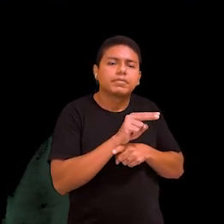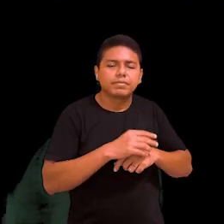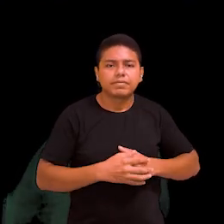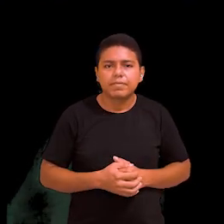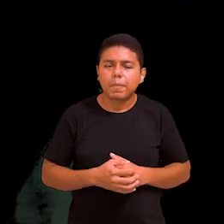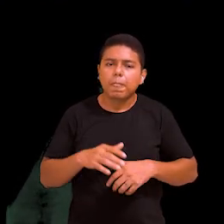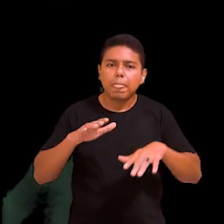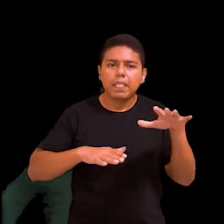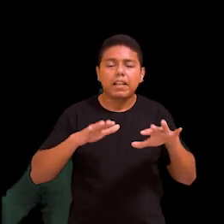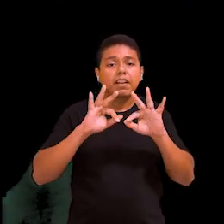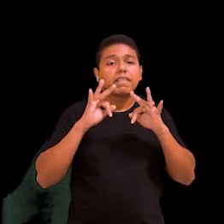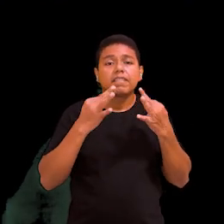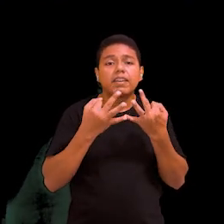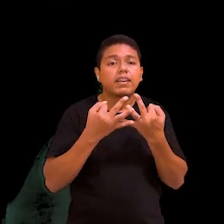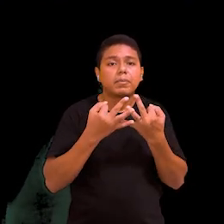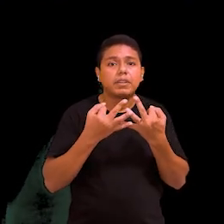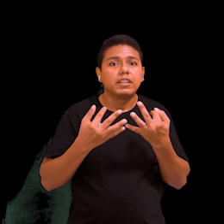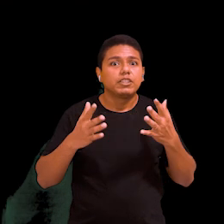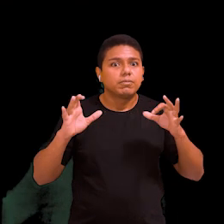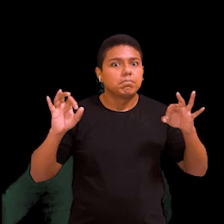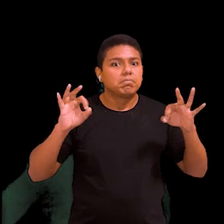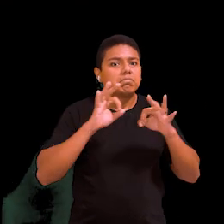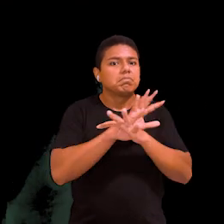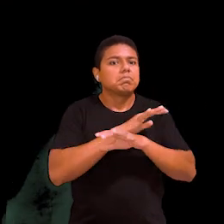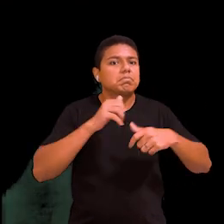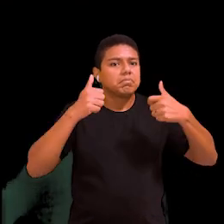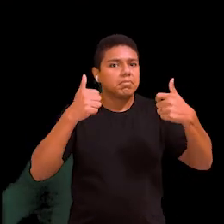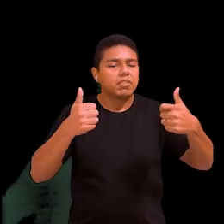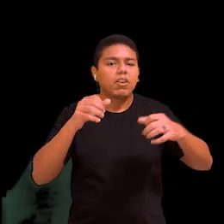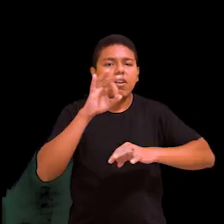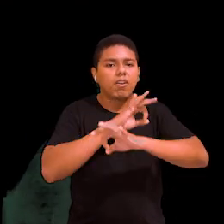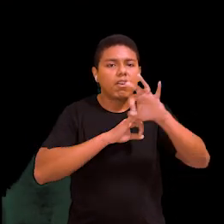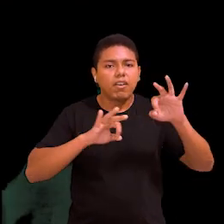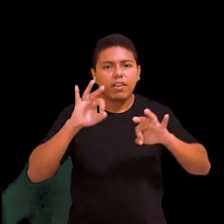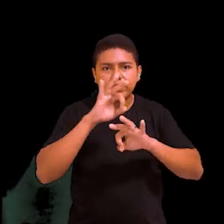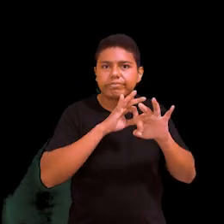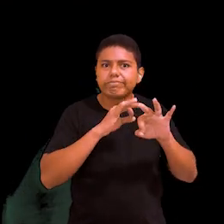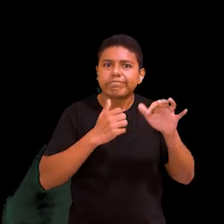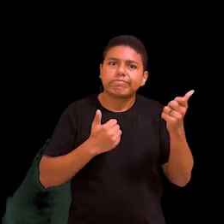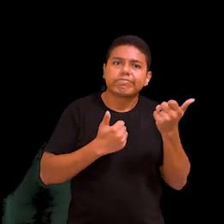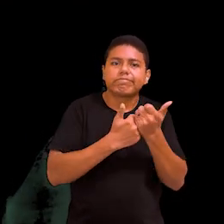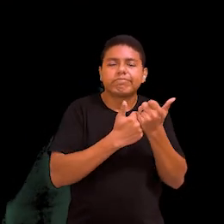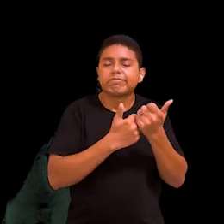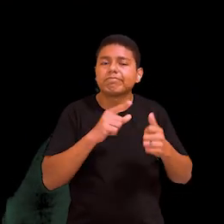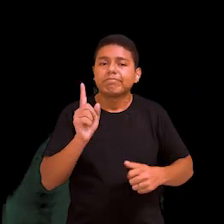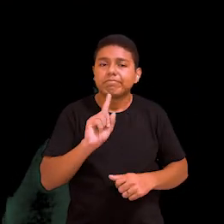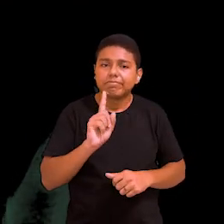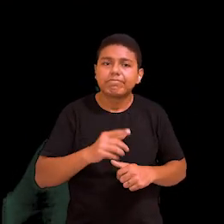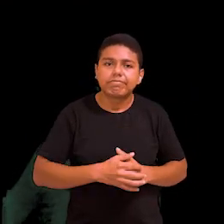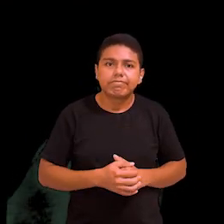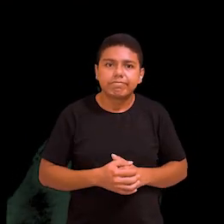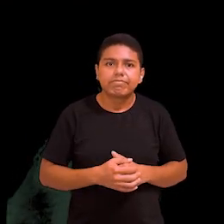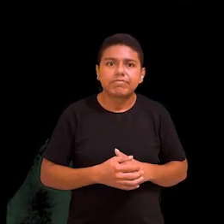e protegendo no puerpério. Muitas vezes, a família não está preparada ou organizada para tudo o